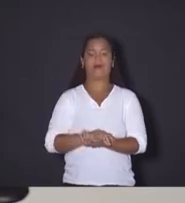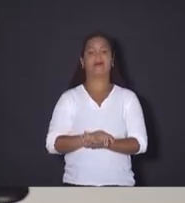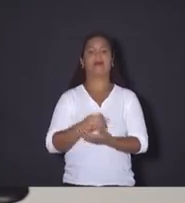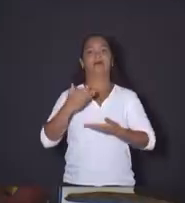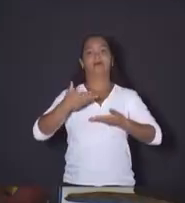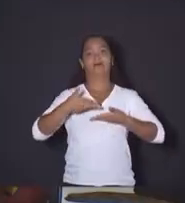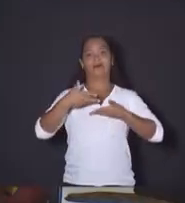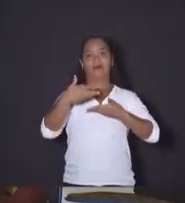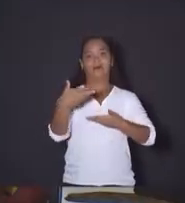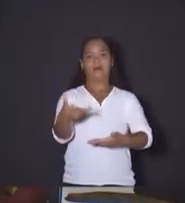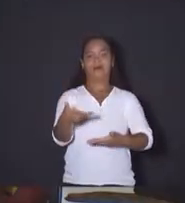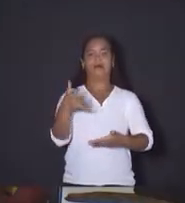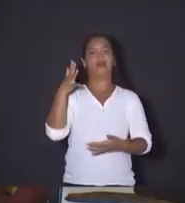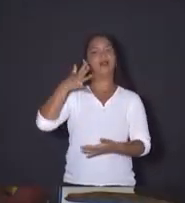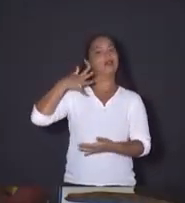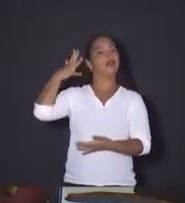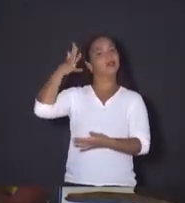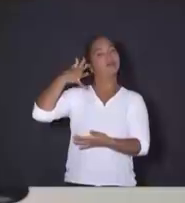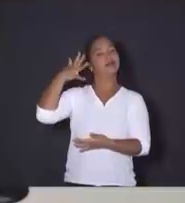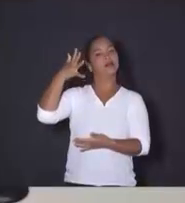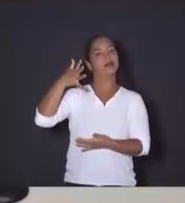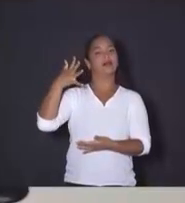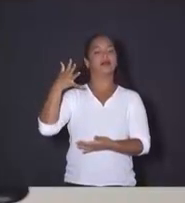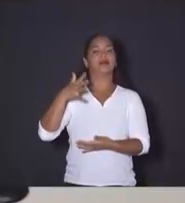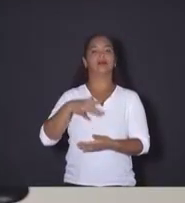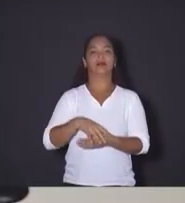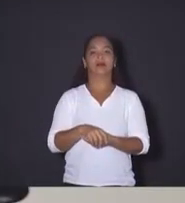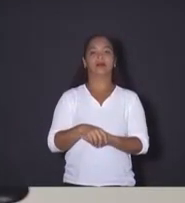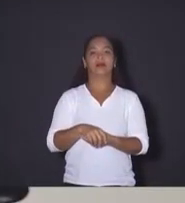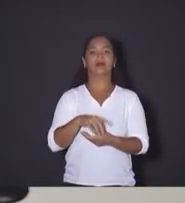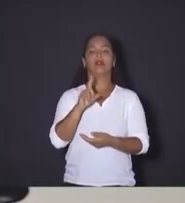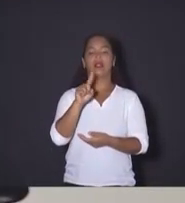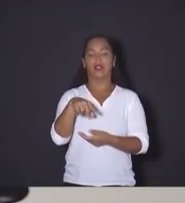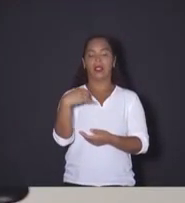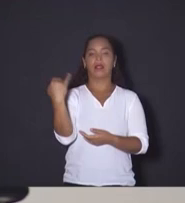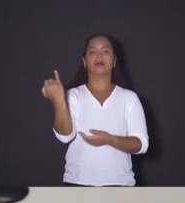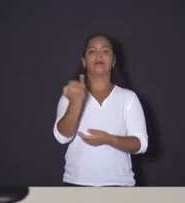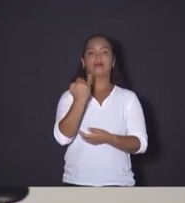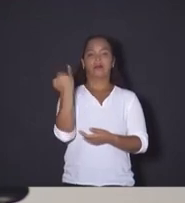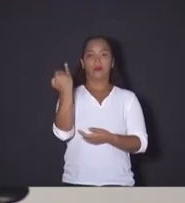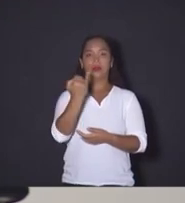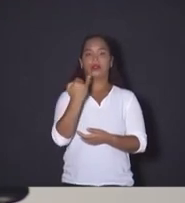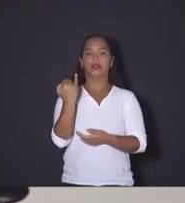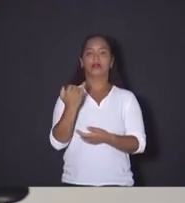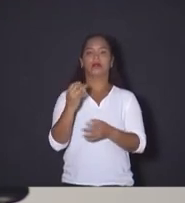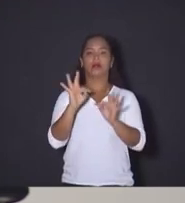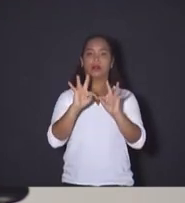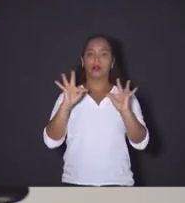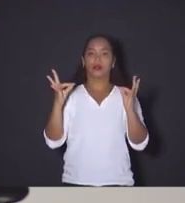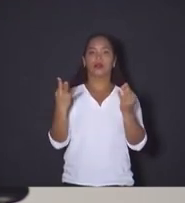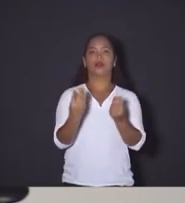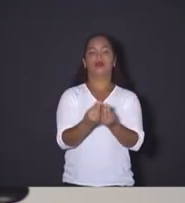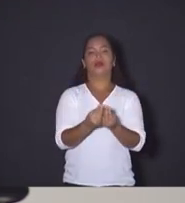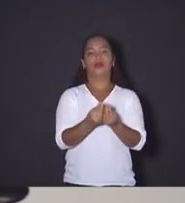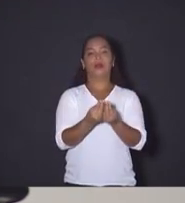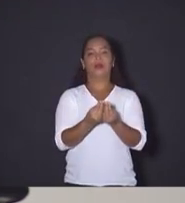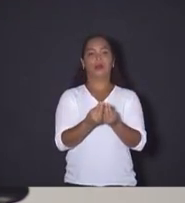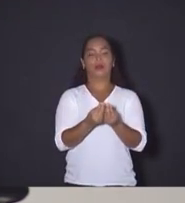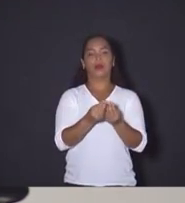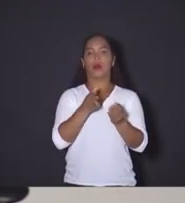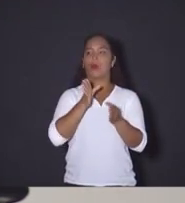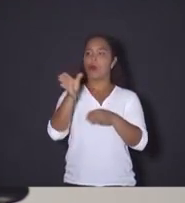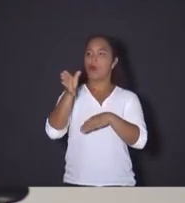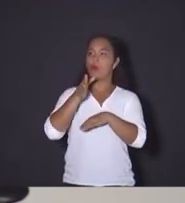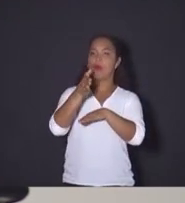convidada para falar aqui nesse momento que é muito importante não é tudo isso as nossas falas em todos os lugares em